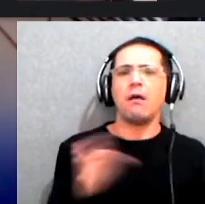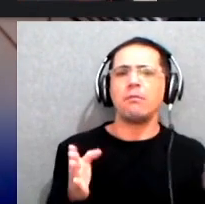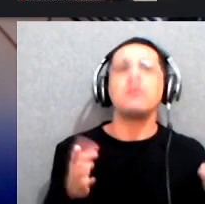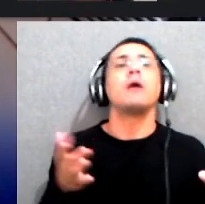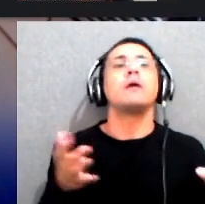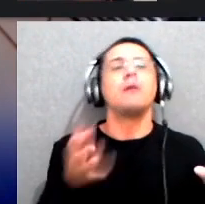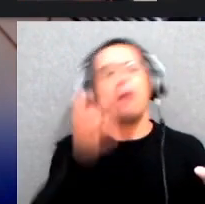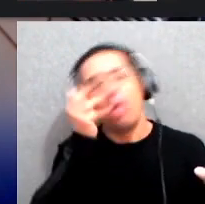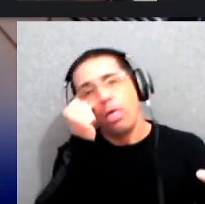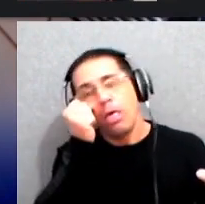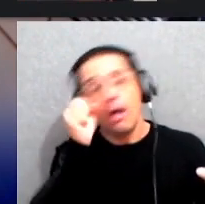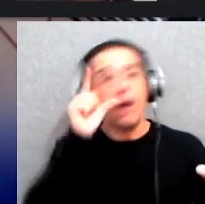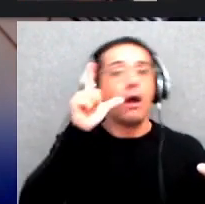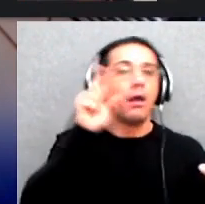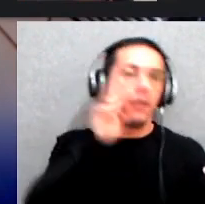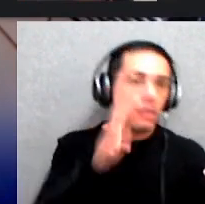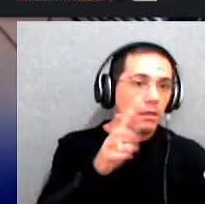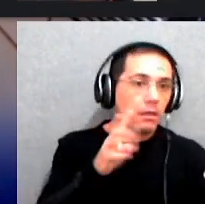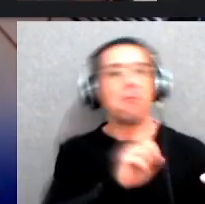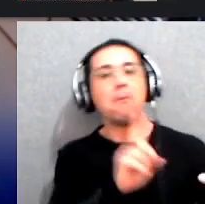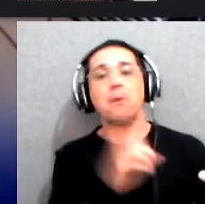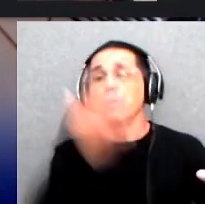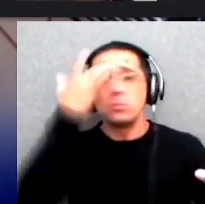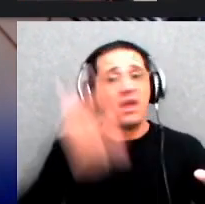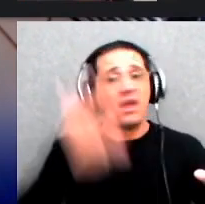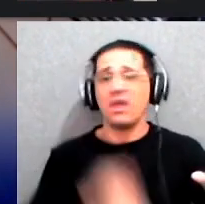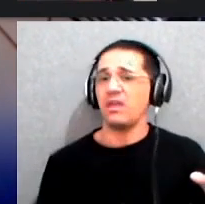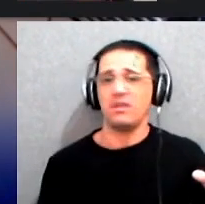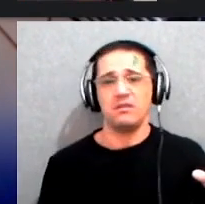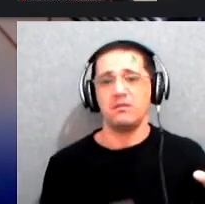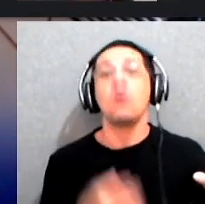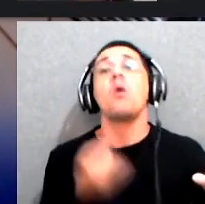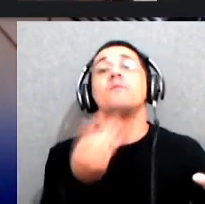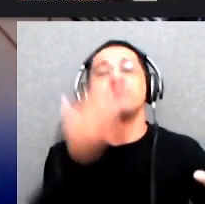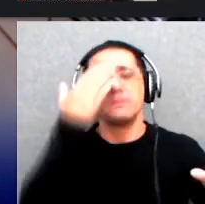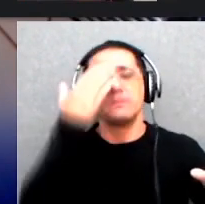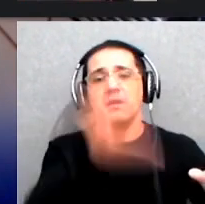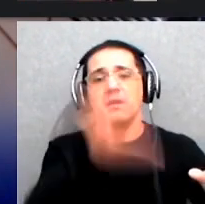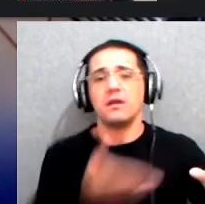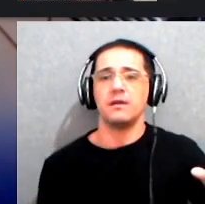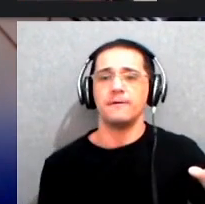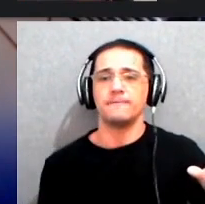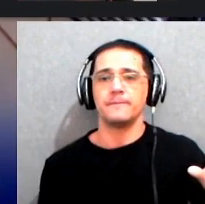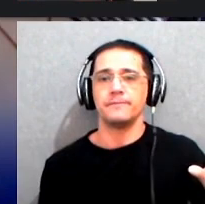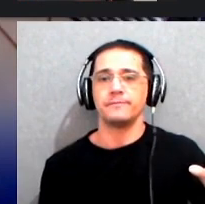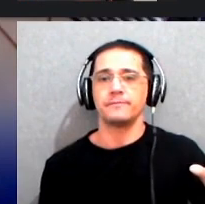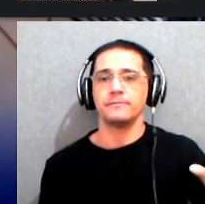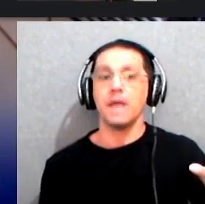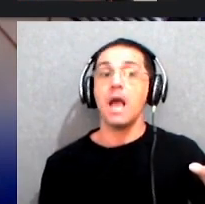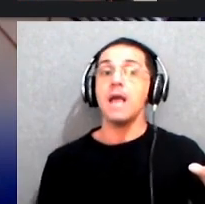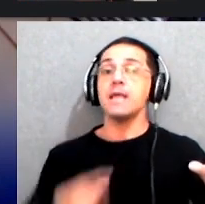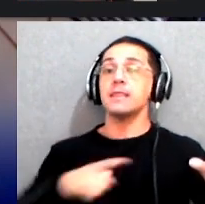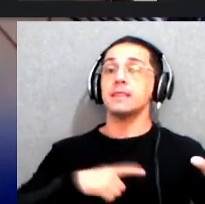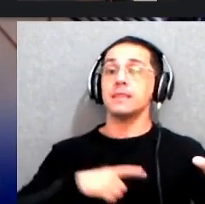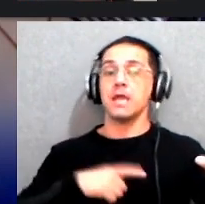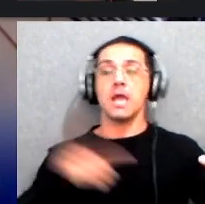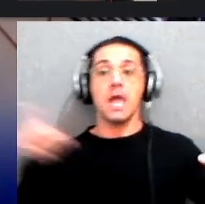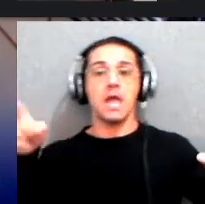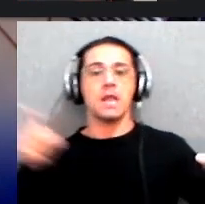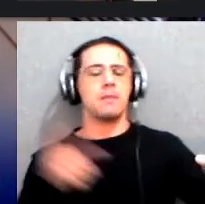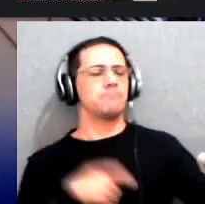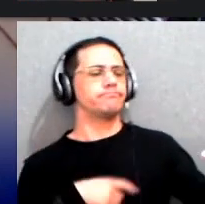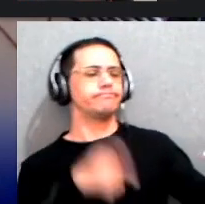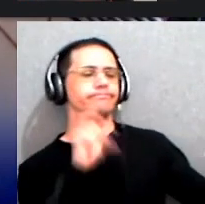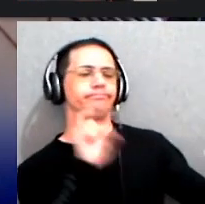Eu não sei o que está acontecendo. Mas aí me entra e aí se dá conta. Opa, tem um botãozinho vermelho para gravar. Eu vou gravar esse júri. Ele